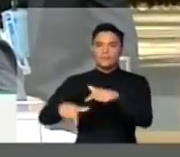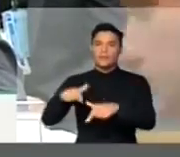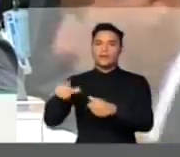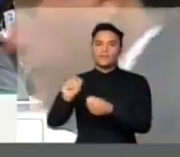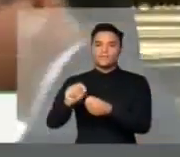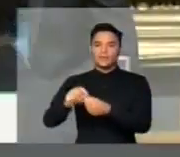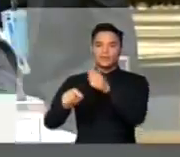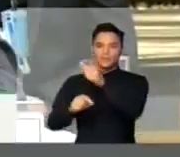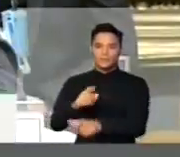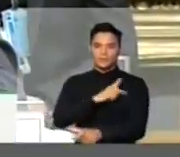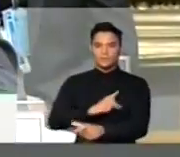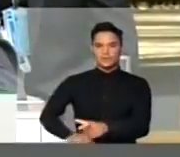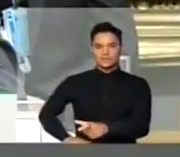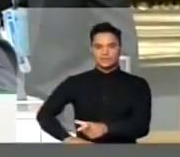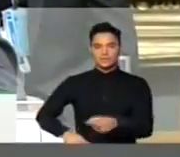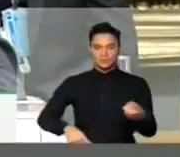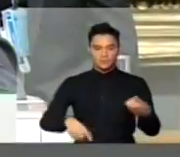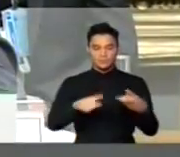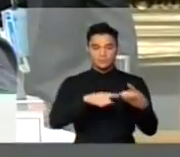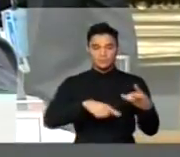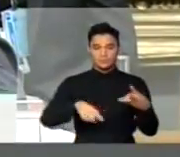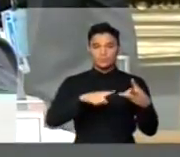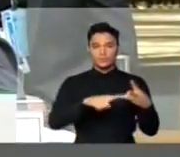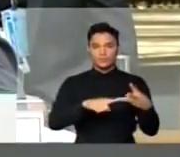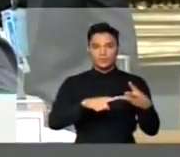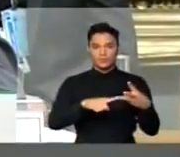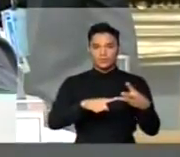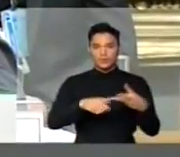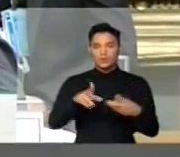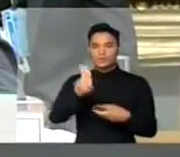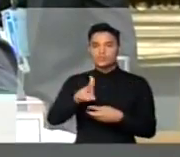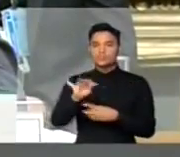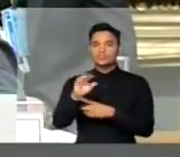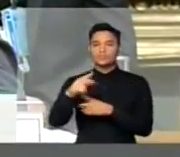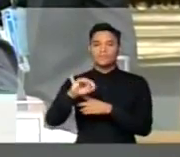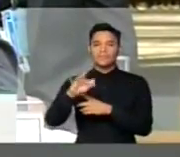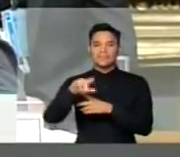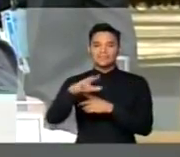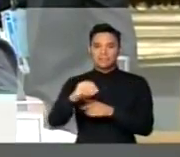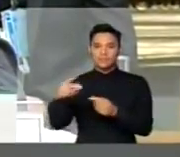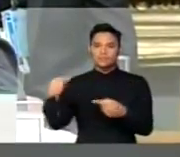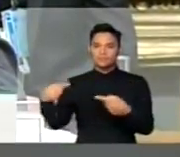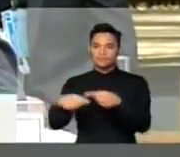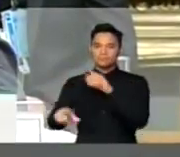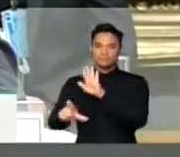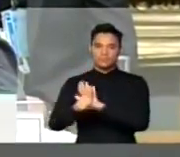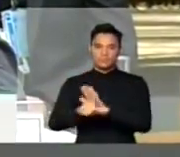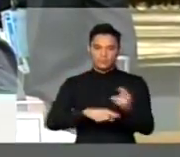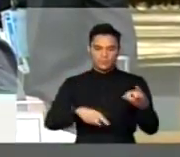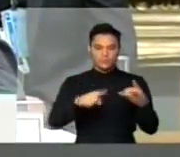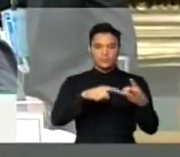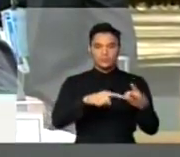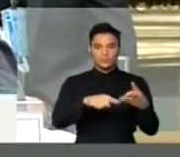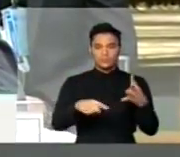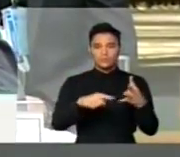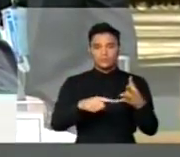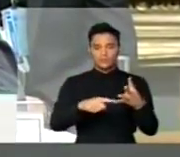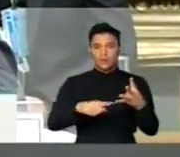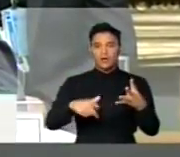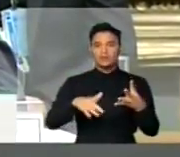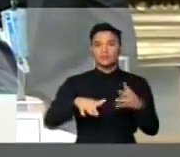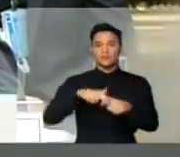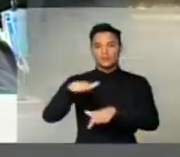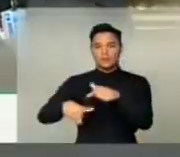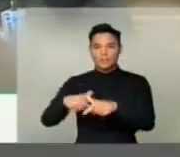República; 3, tipificação legal; 4, atos praticados no exercício